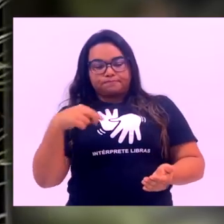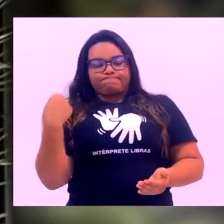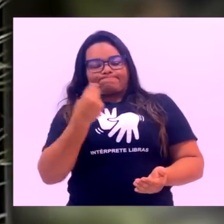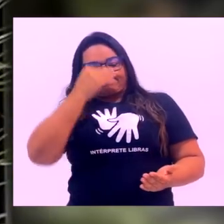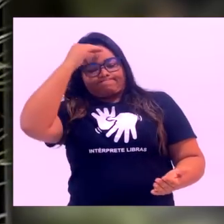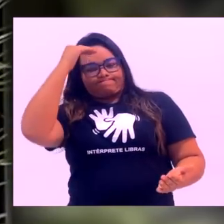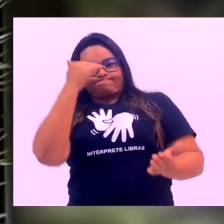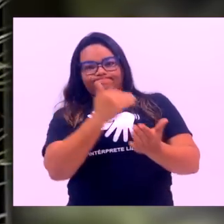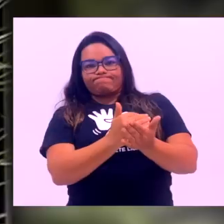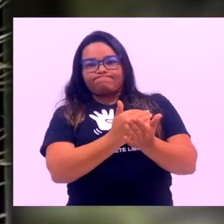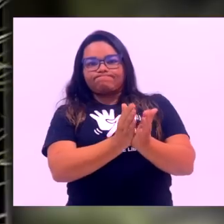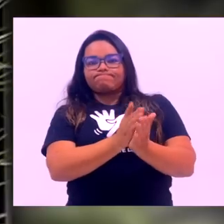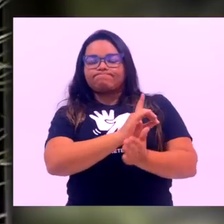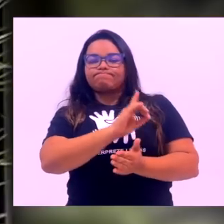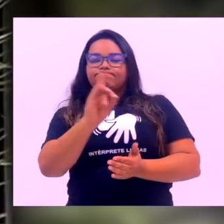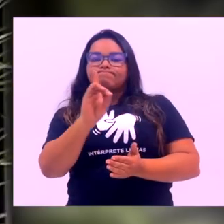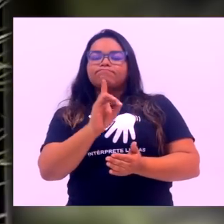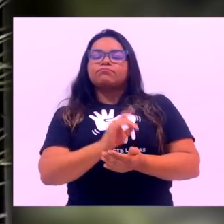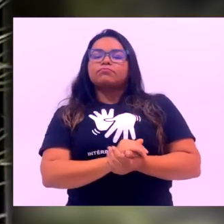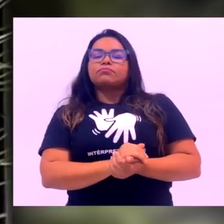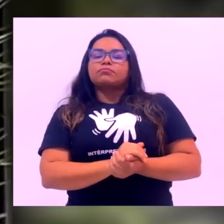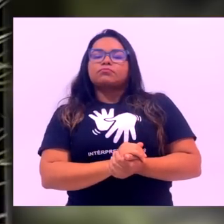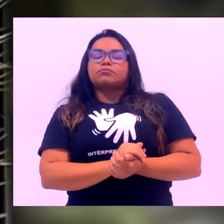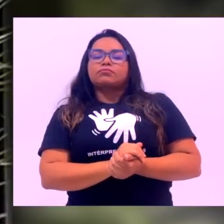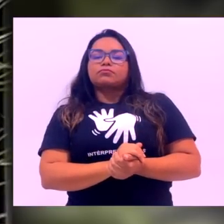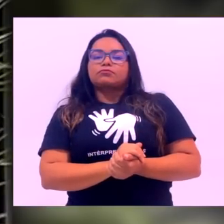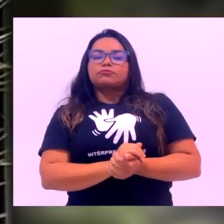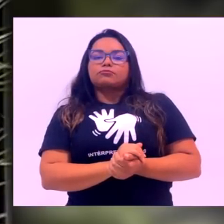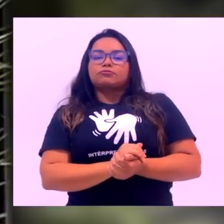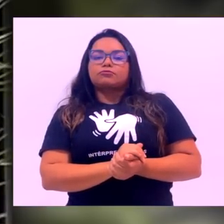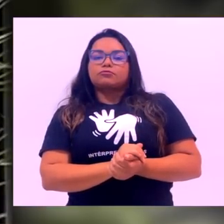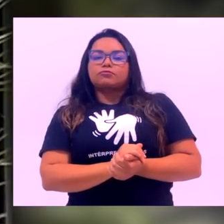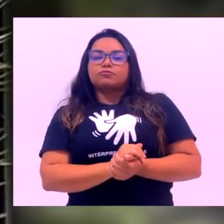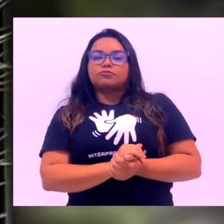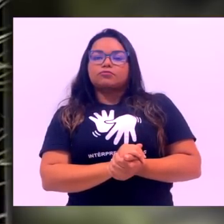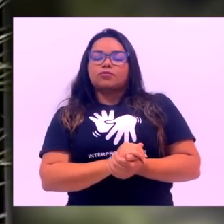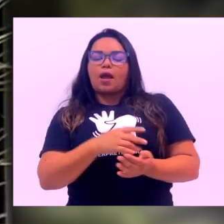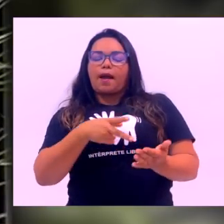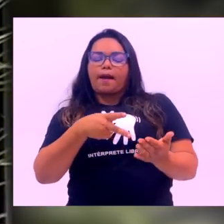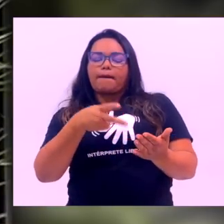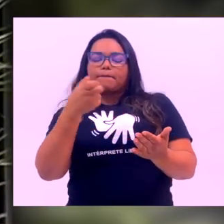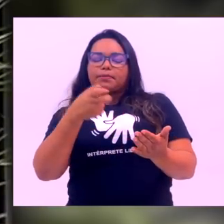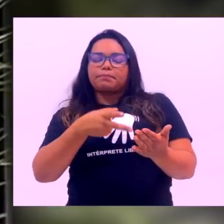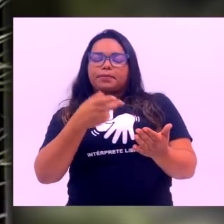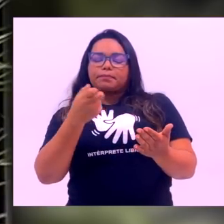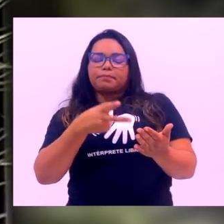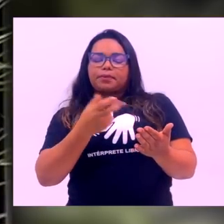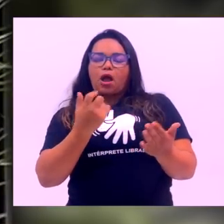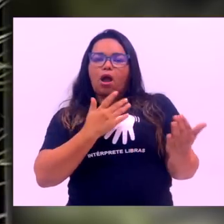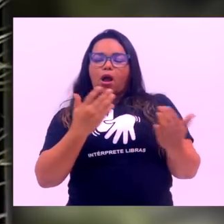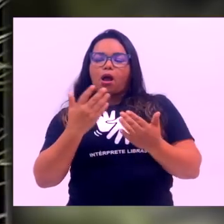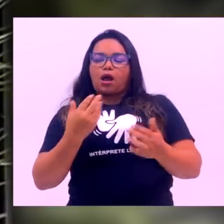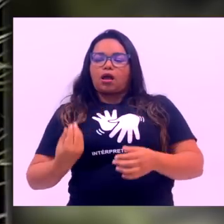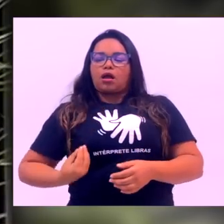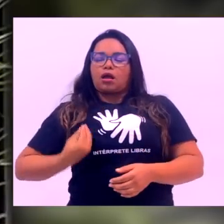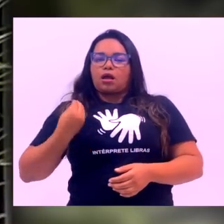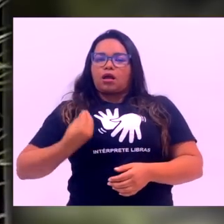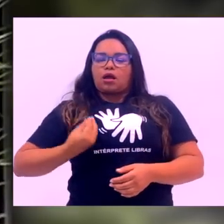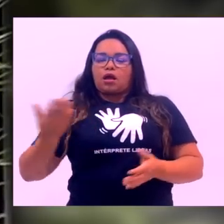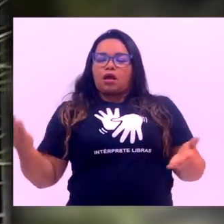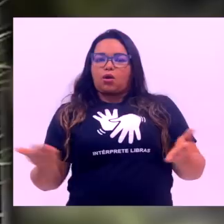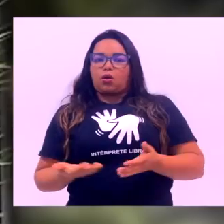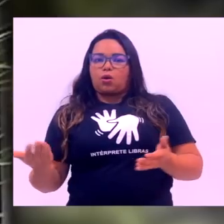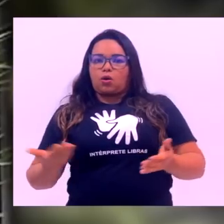ficar firmes na palavra de Deus, nós vamos nos ater a essa palavra e vamos ver exatamente o que está acontecendo em nossa